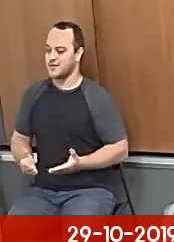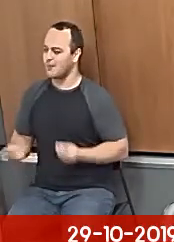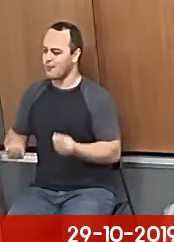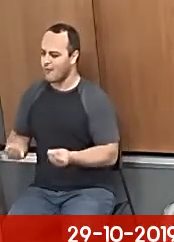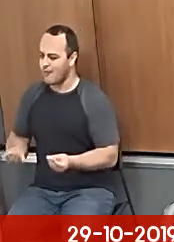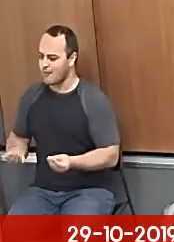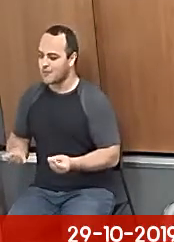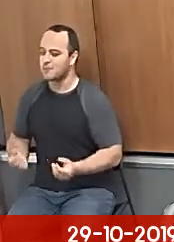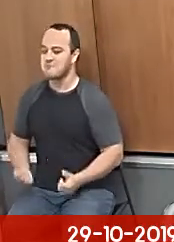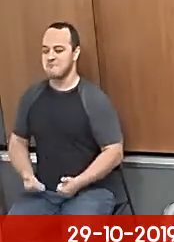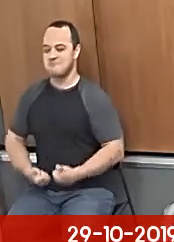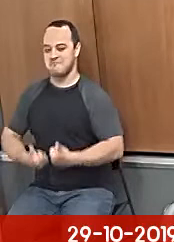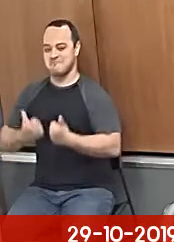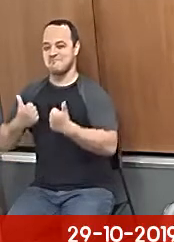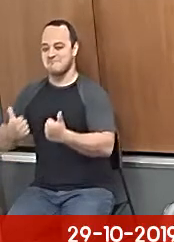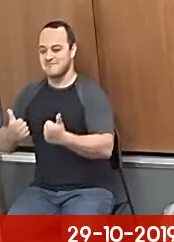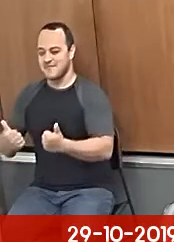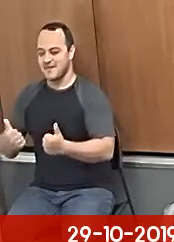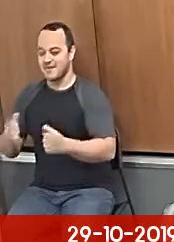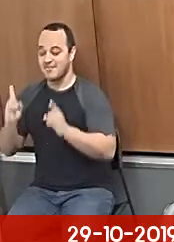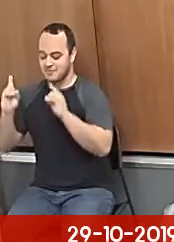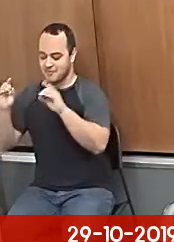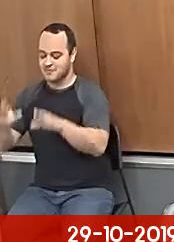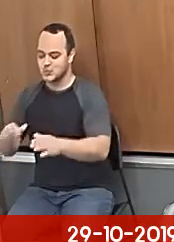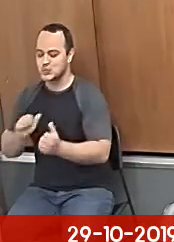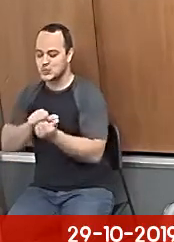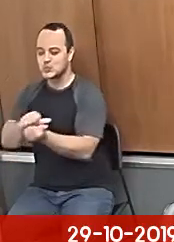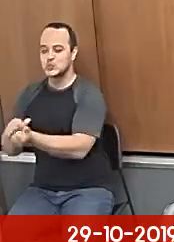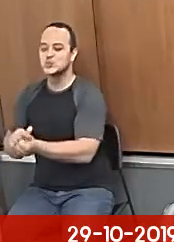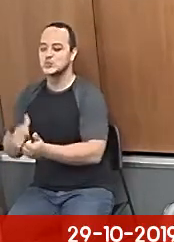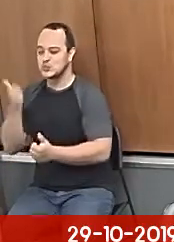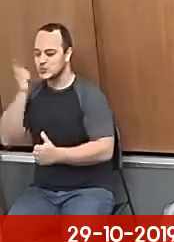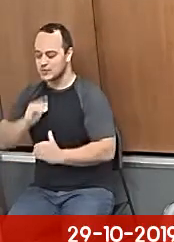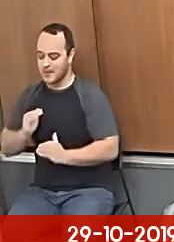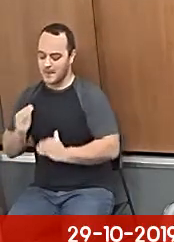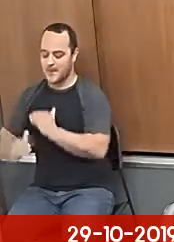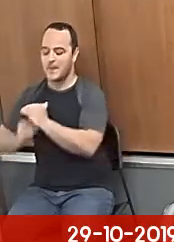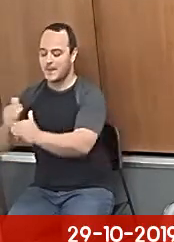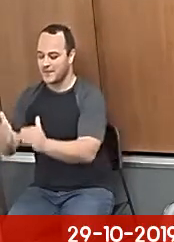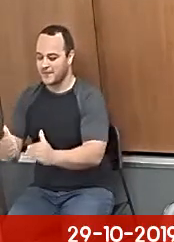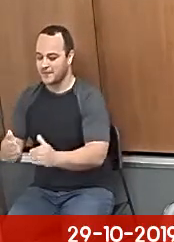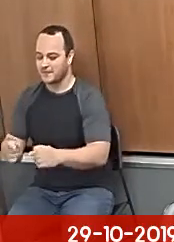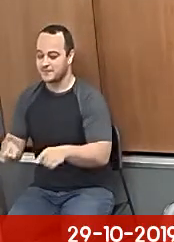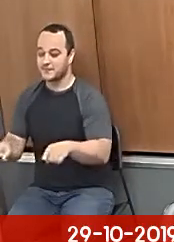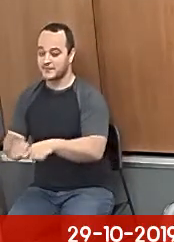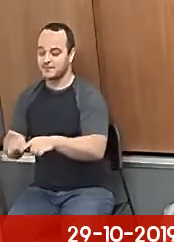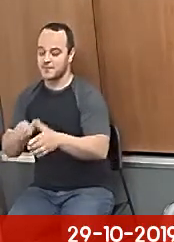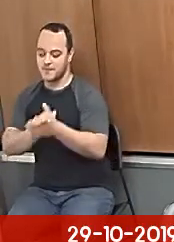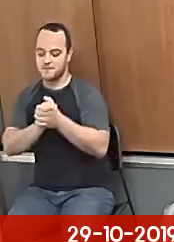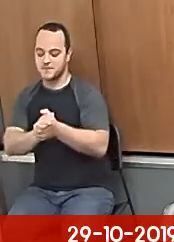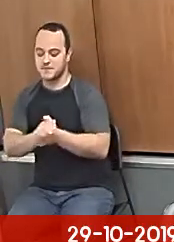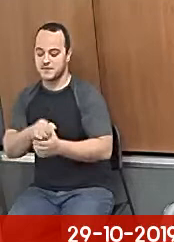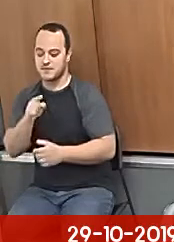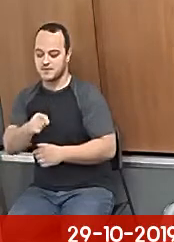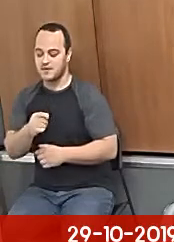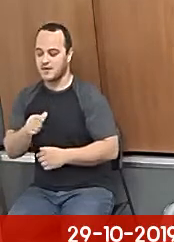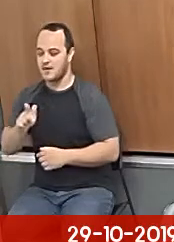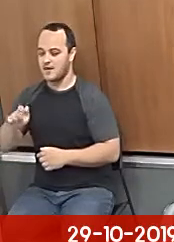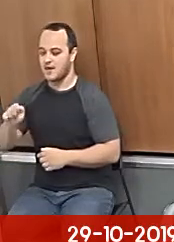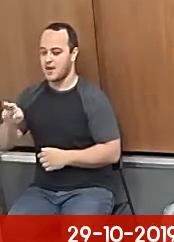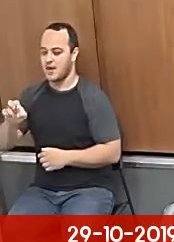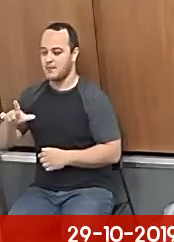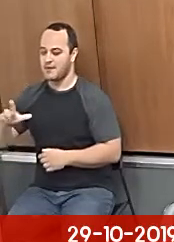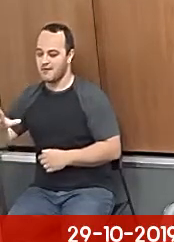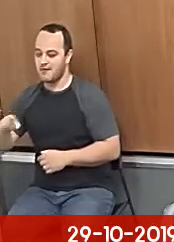fazer muita coisa boa junto. Eu queria cumprimentar também a família do Gabriel, né?